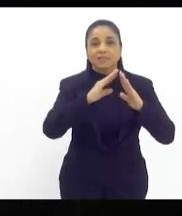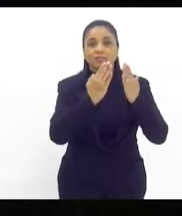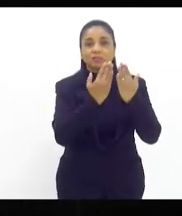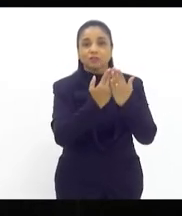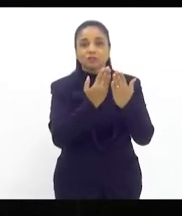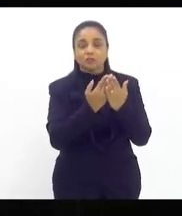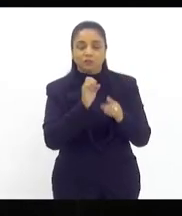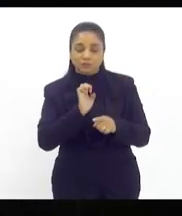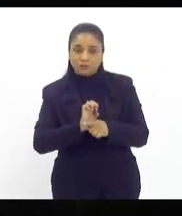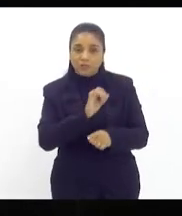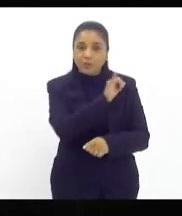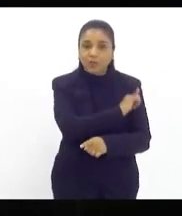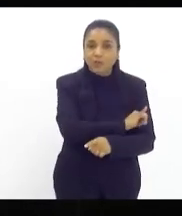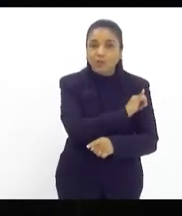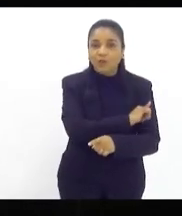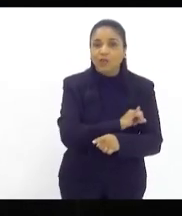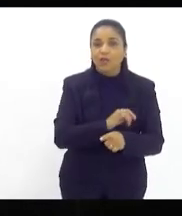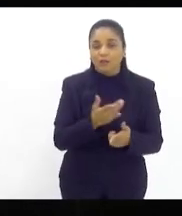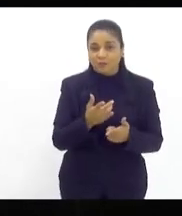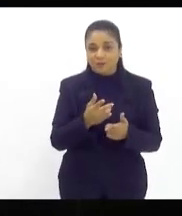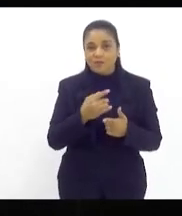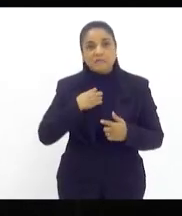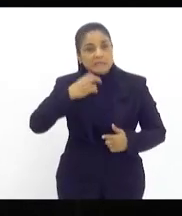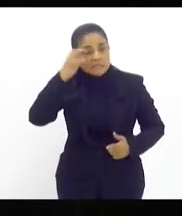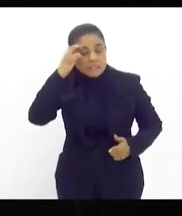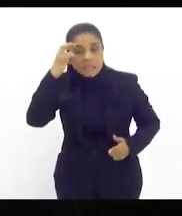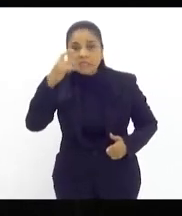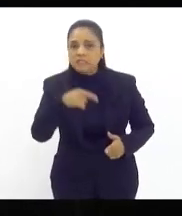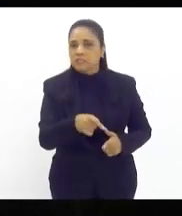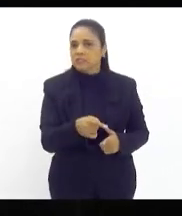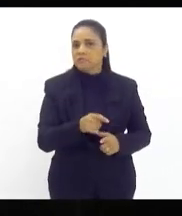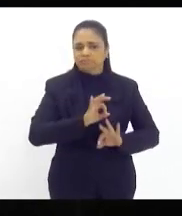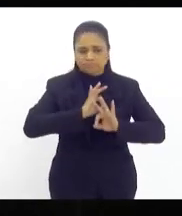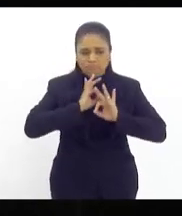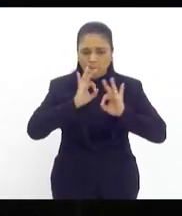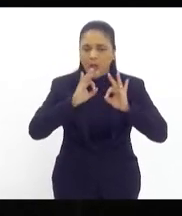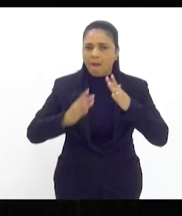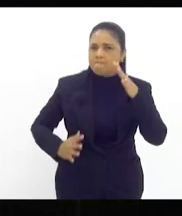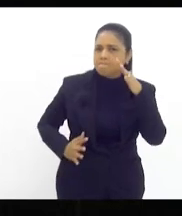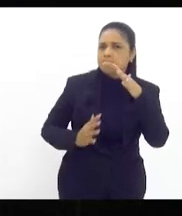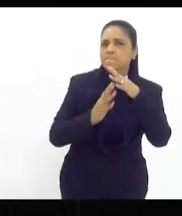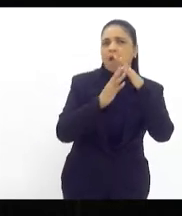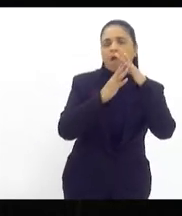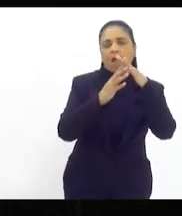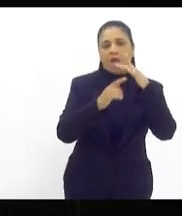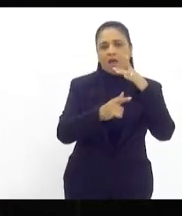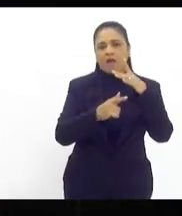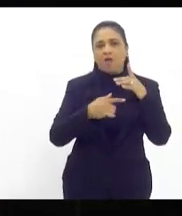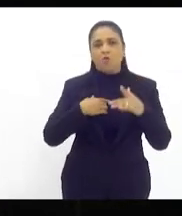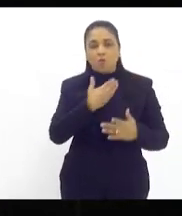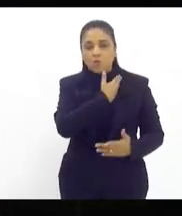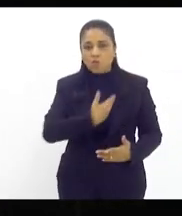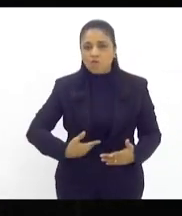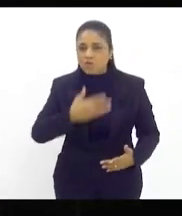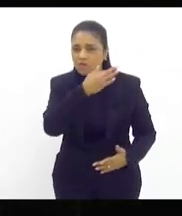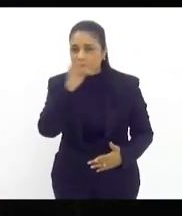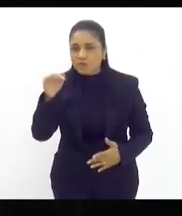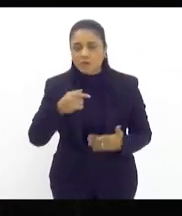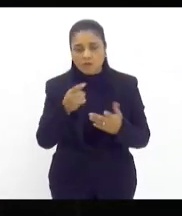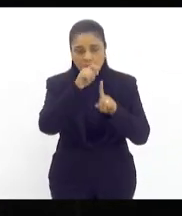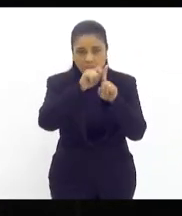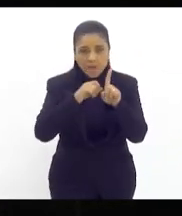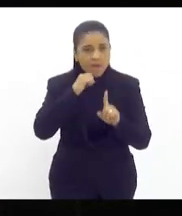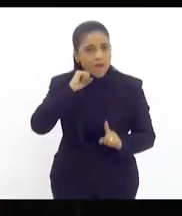de maneira eficiente e inteligente o governo federal anunciou agora no mês de abril